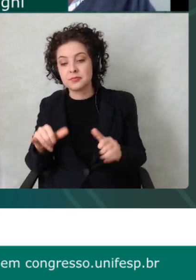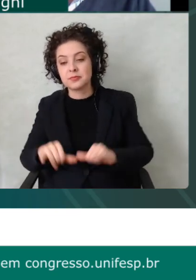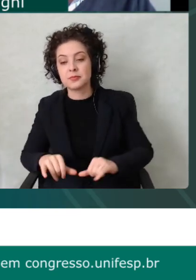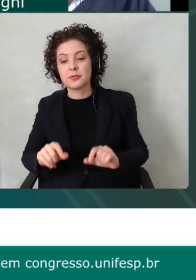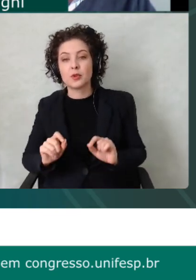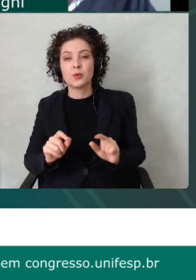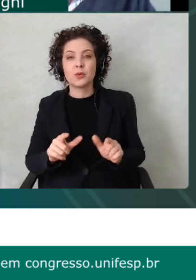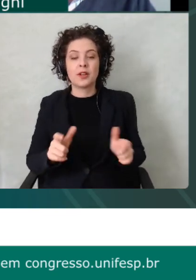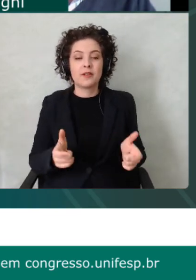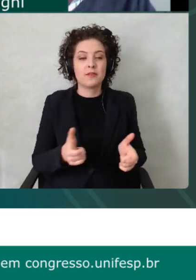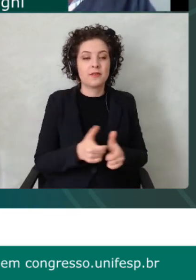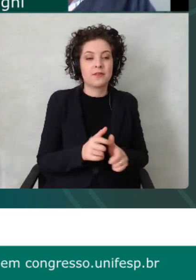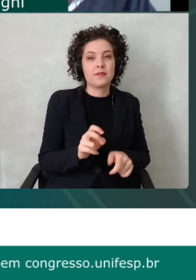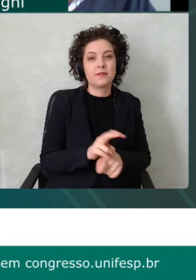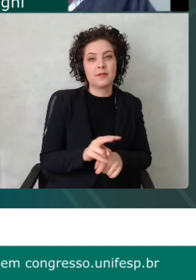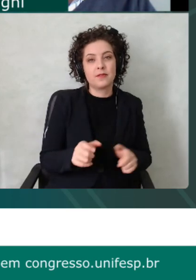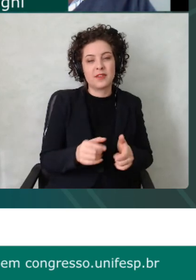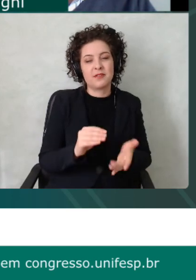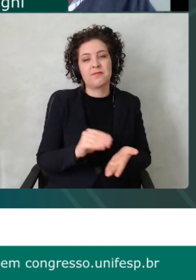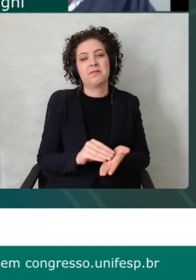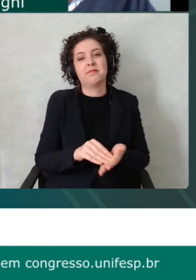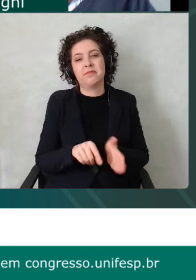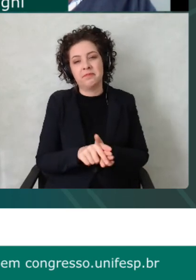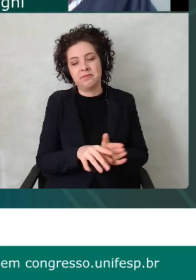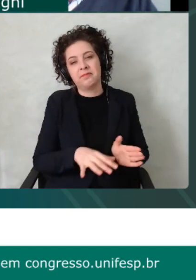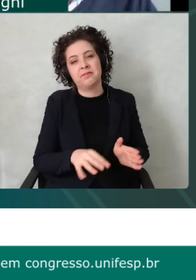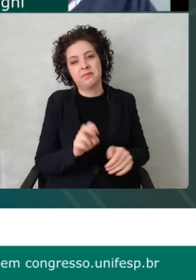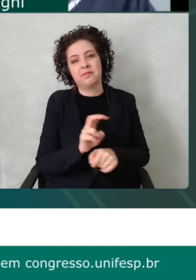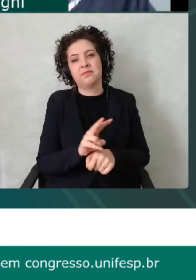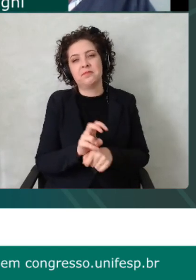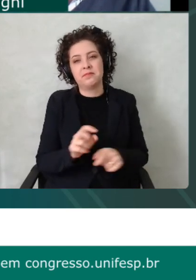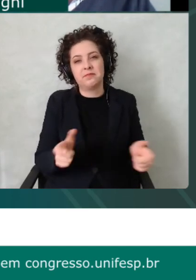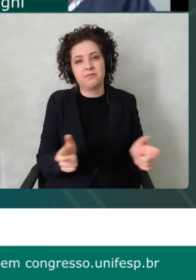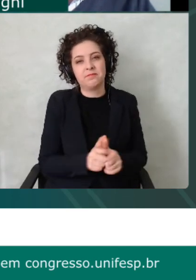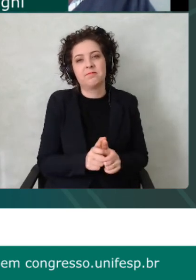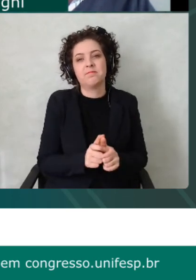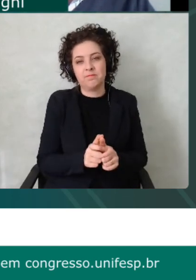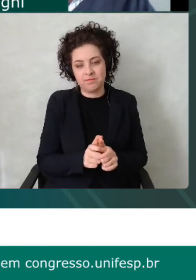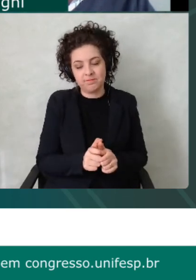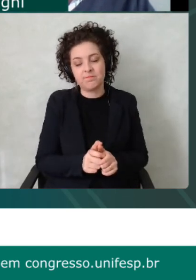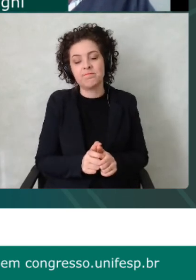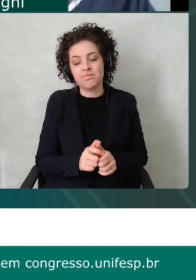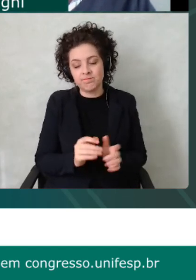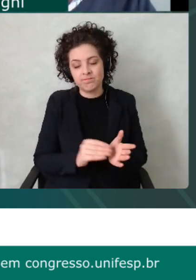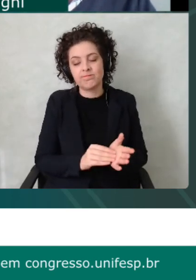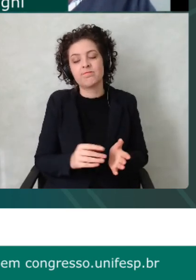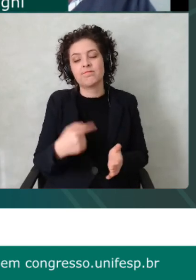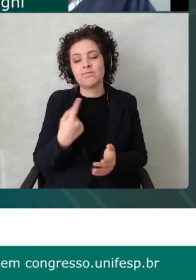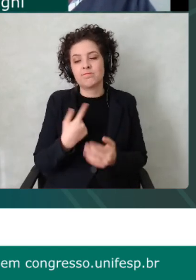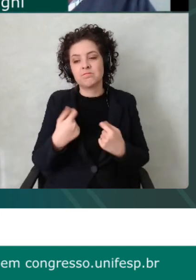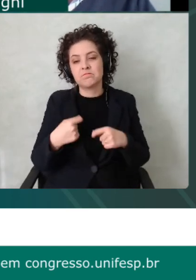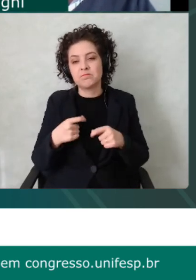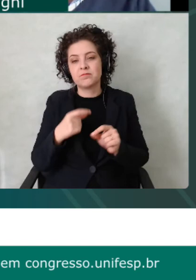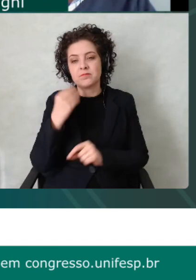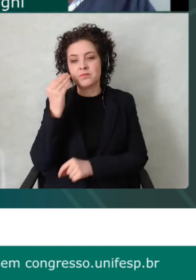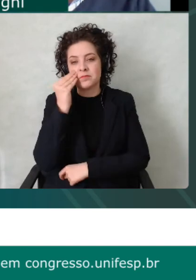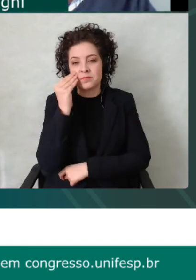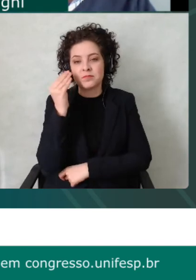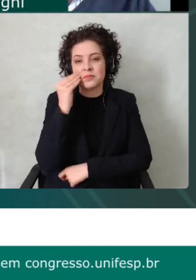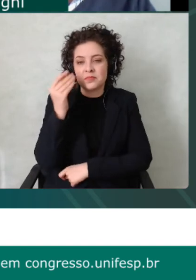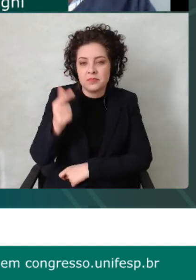viral, né? O que nos remete à necessidade de testar,